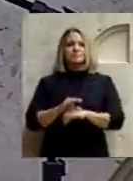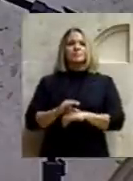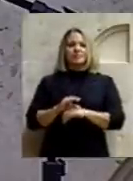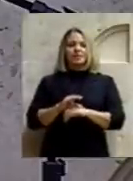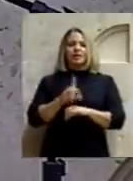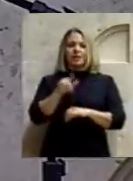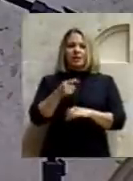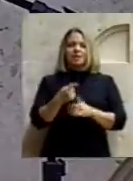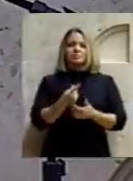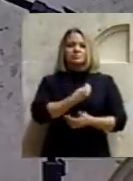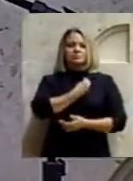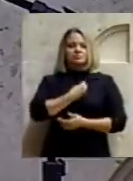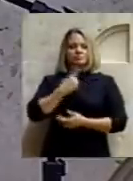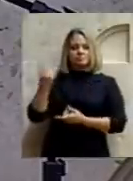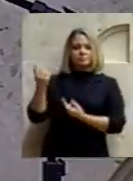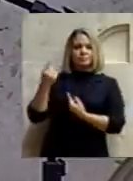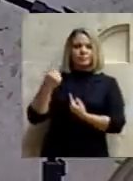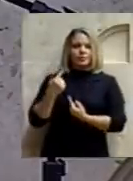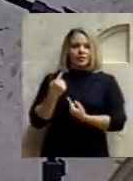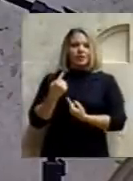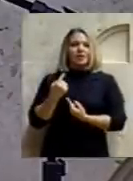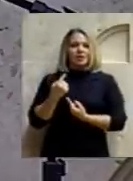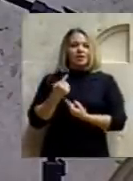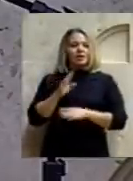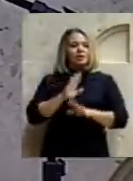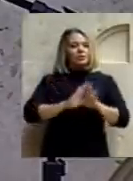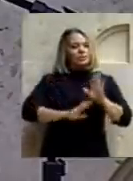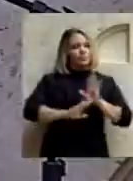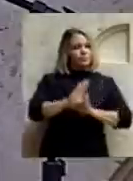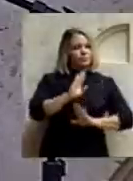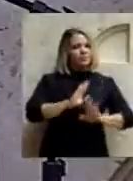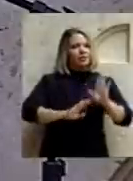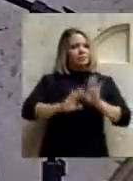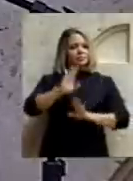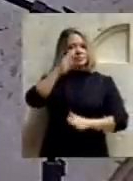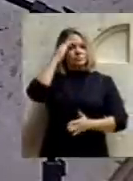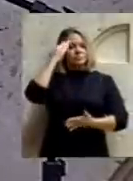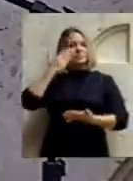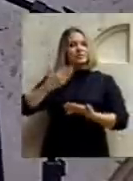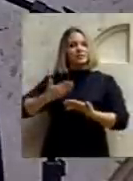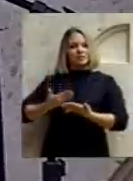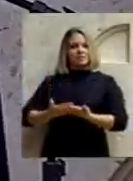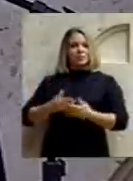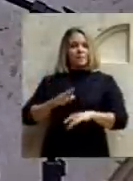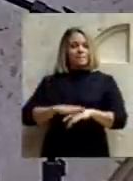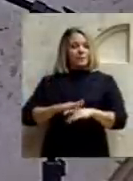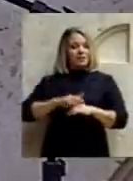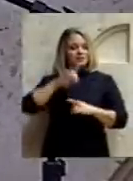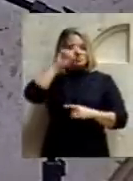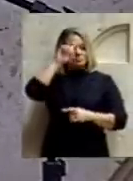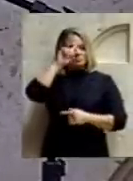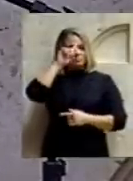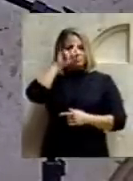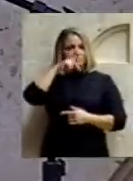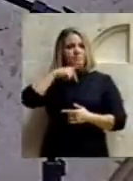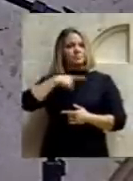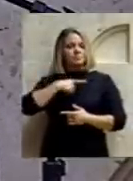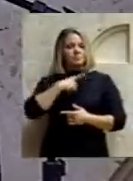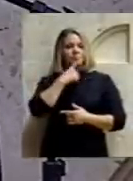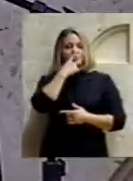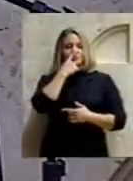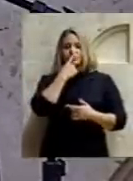lhe é confiada, e velar para que as suas convicções e crenças mais íntimas